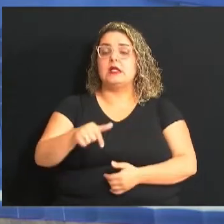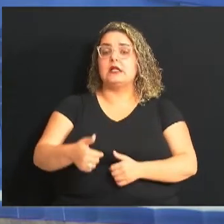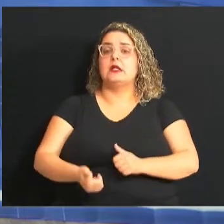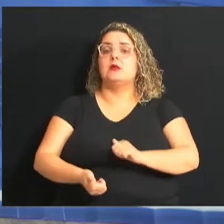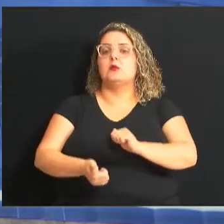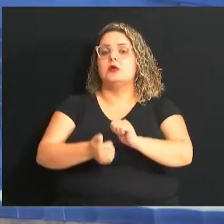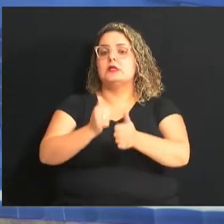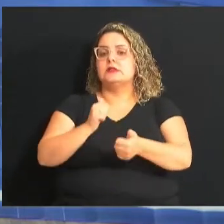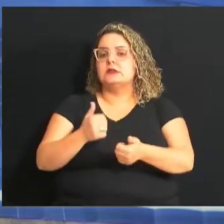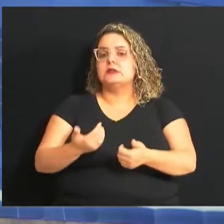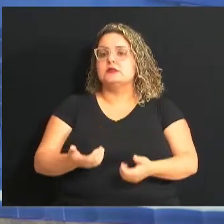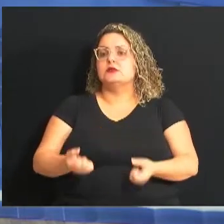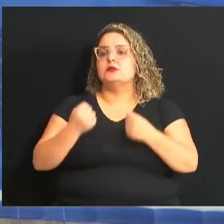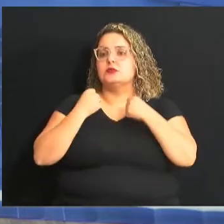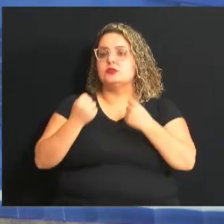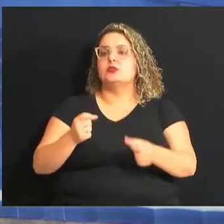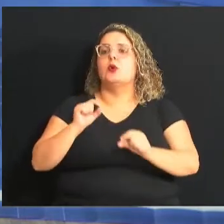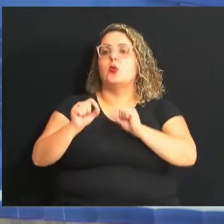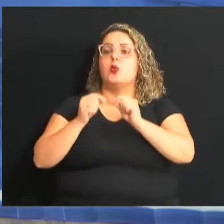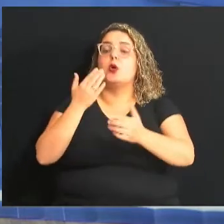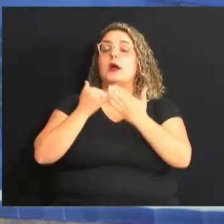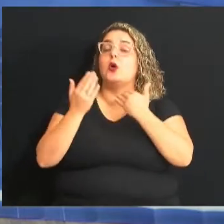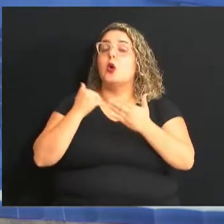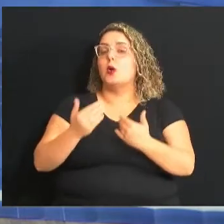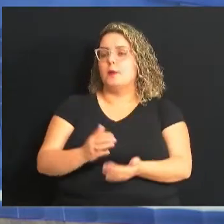física, o Lucas, o que deve comer?